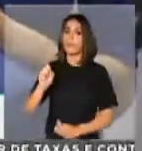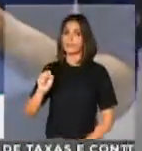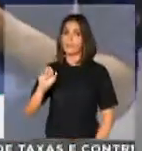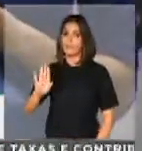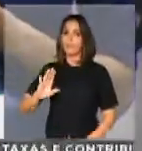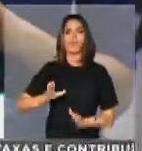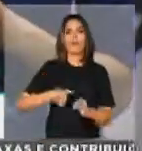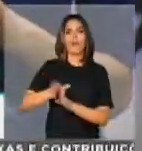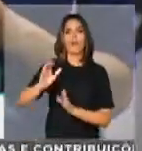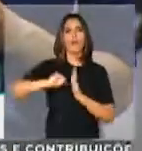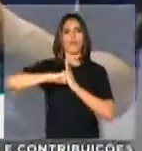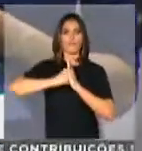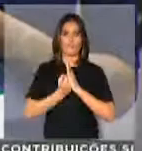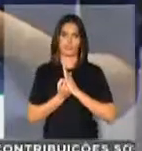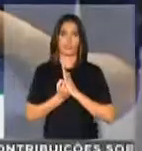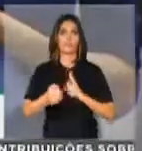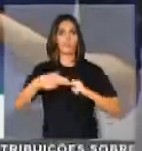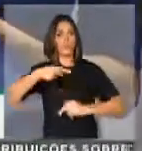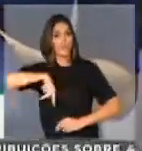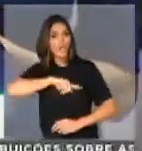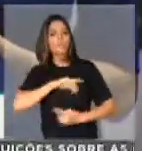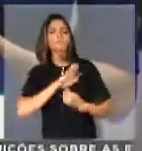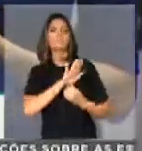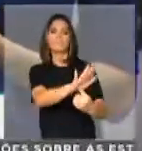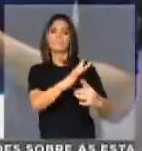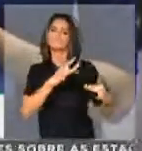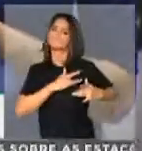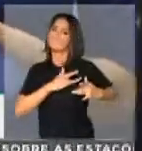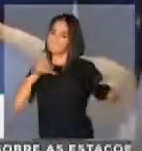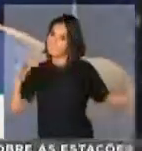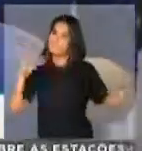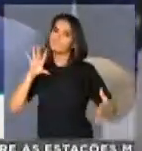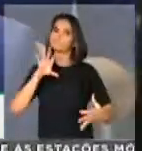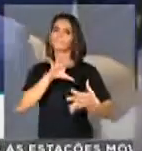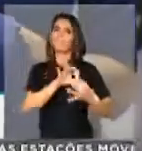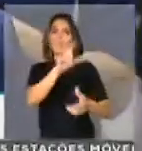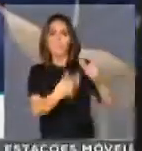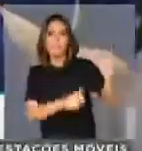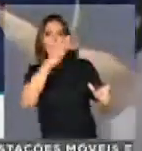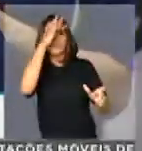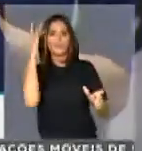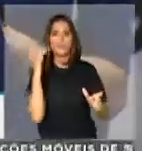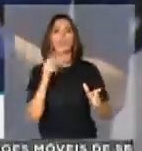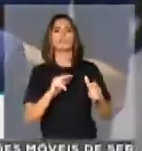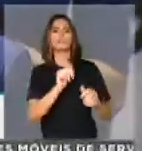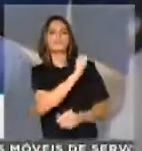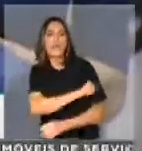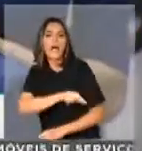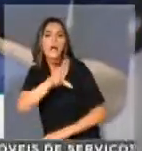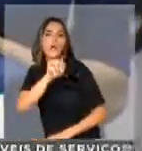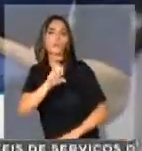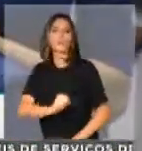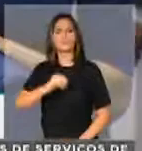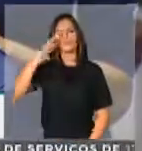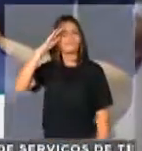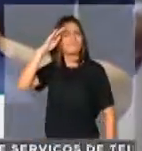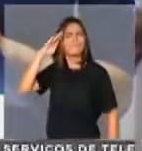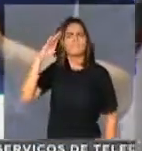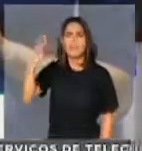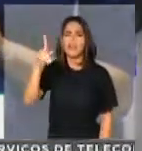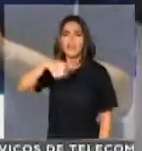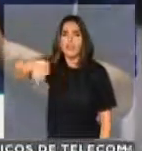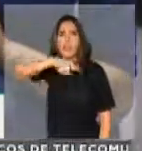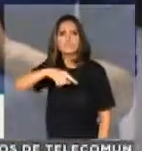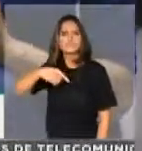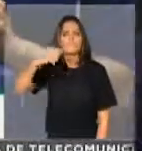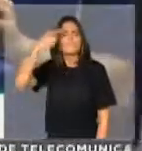obstrução. É um gesto da Casa do Povo, em solidariedade a essas pessoas, aos estudantes e, principalmente, quem